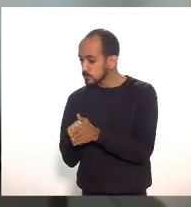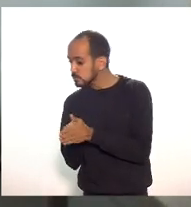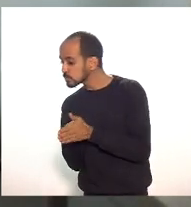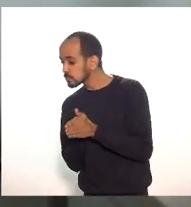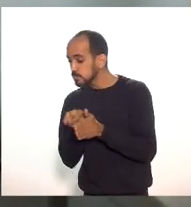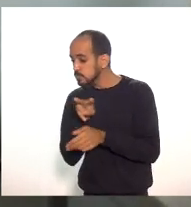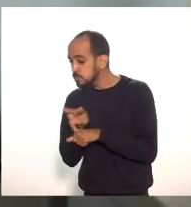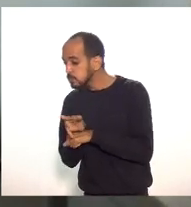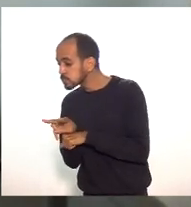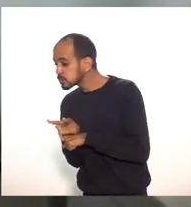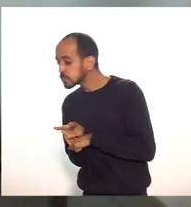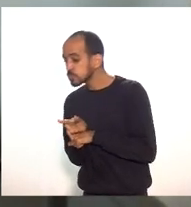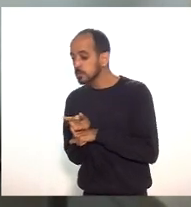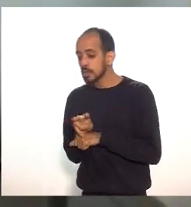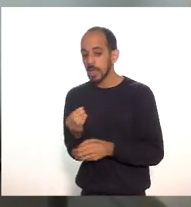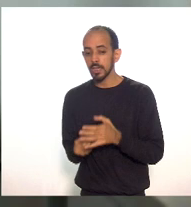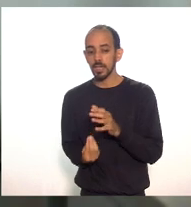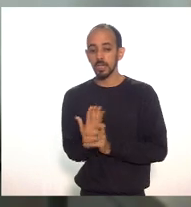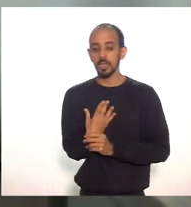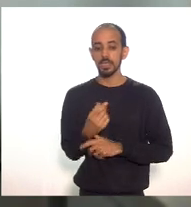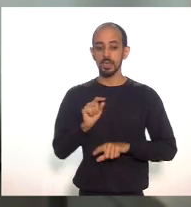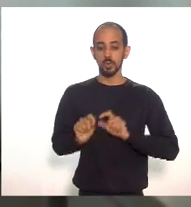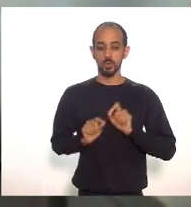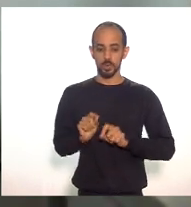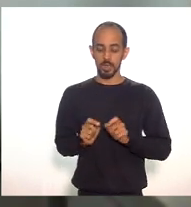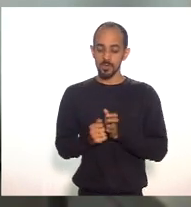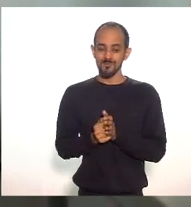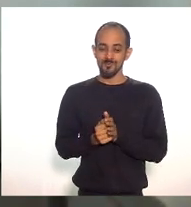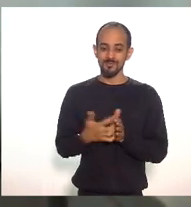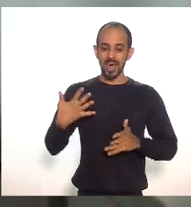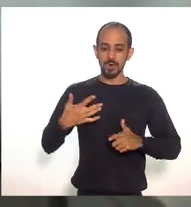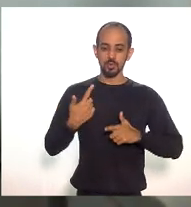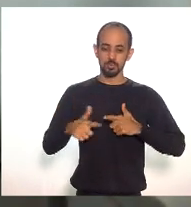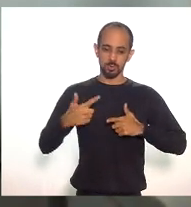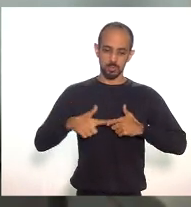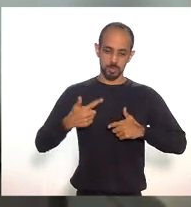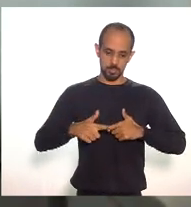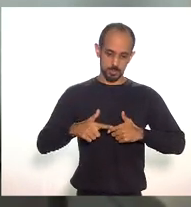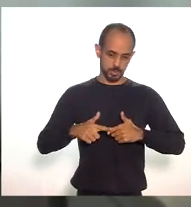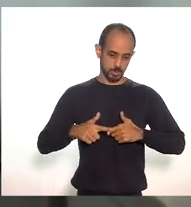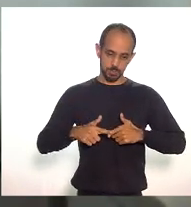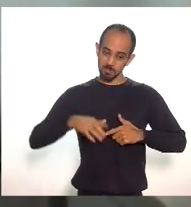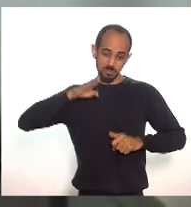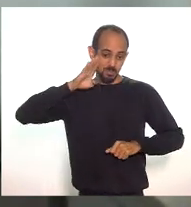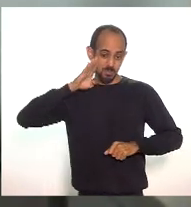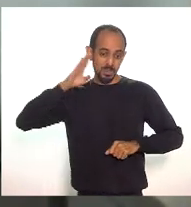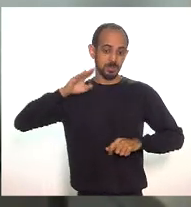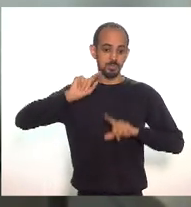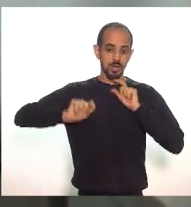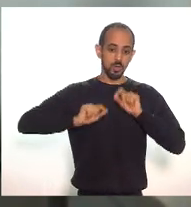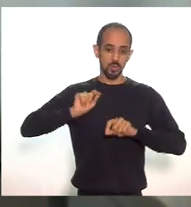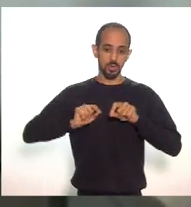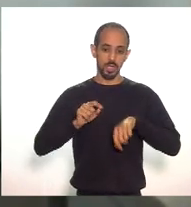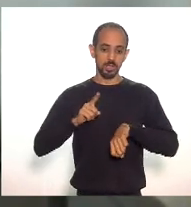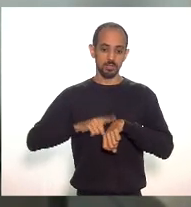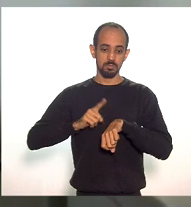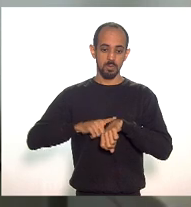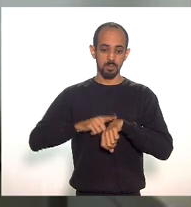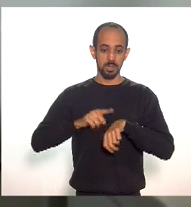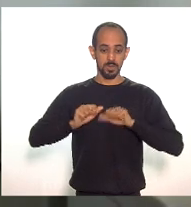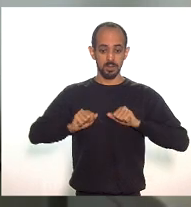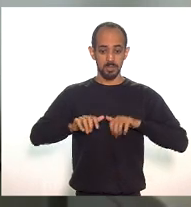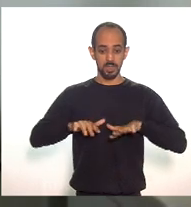E aí cria uma porção de problemas Principalmente nesse período da